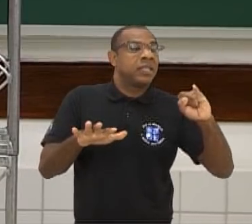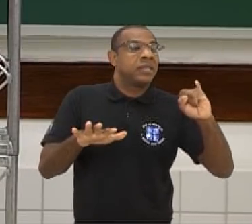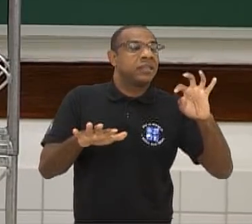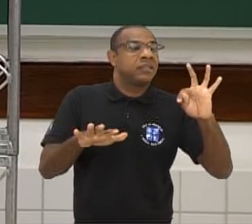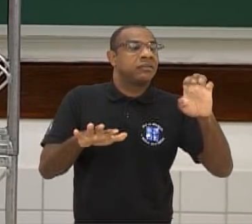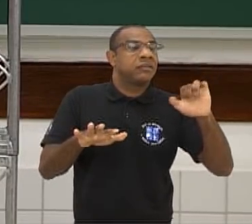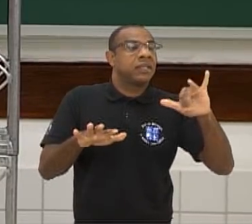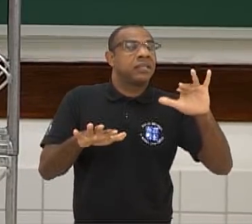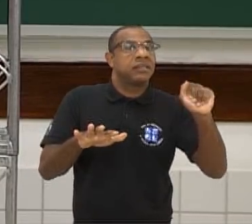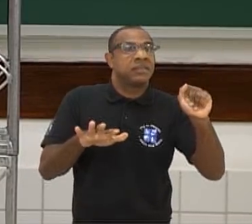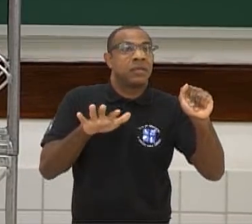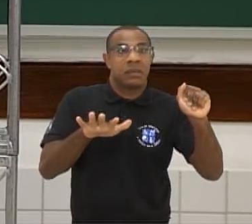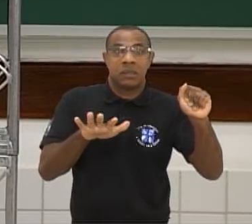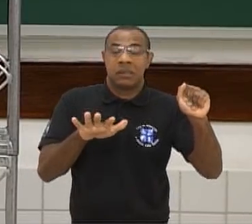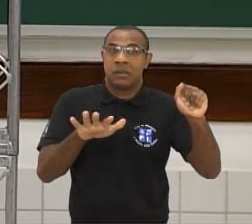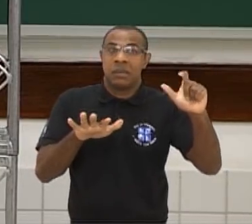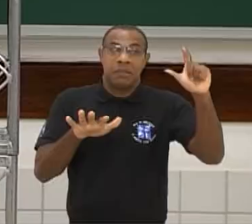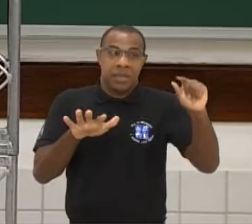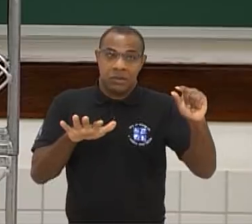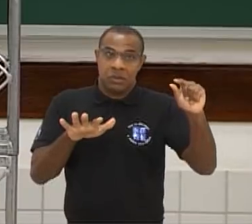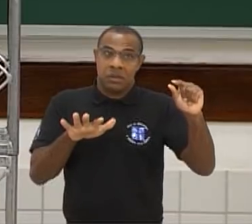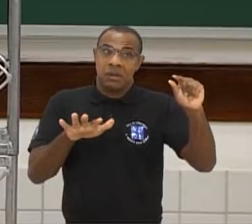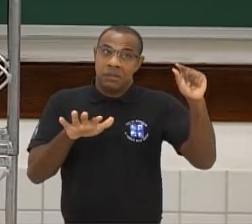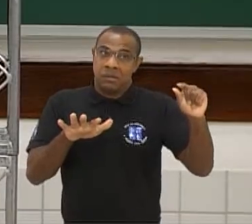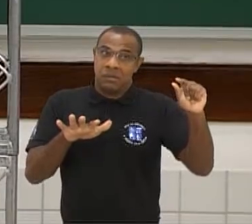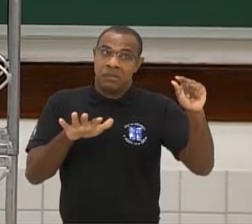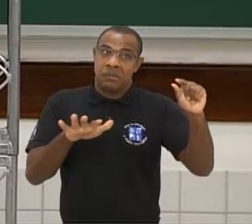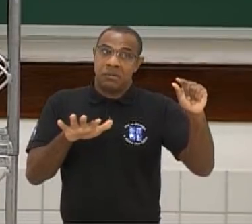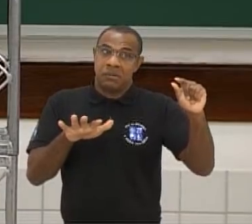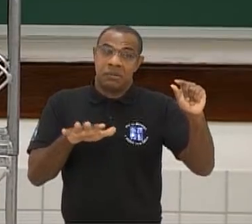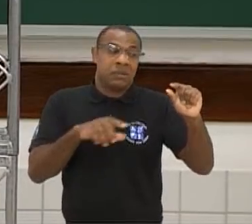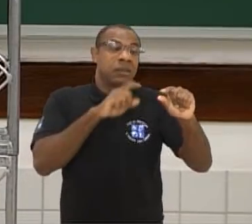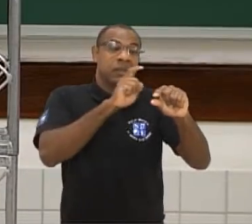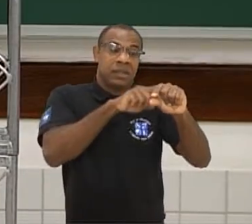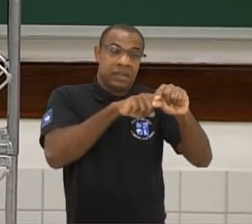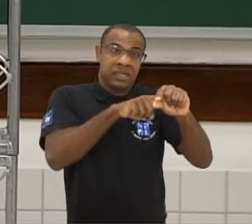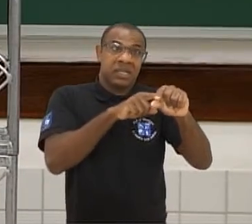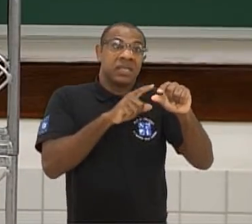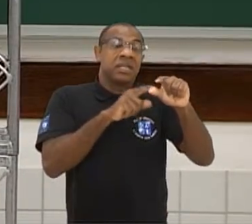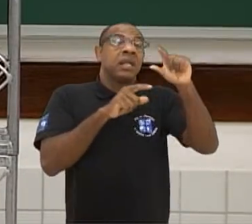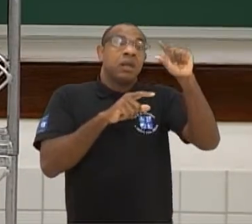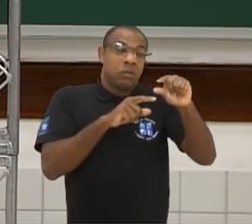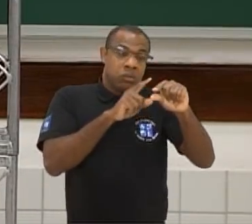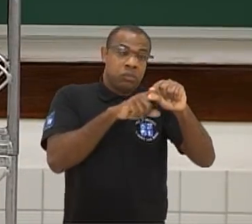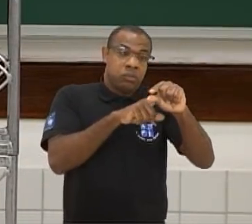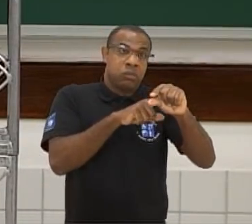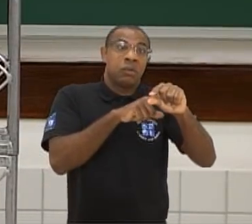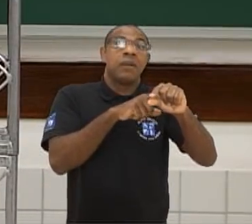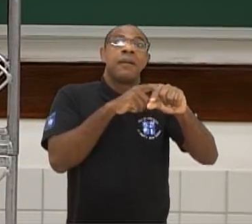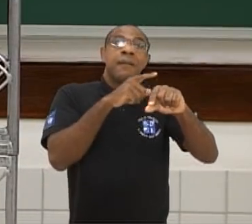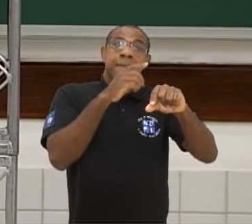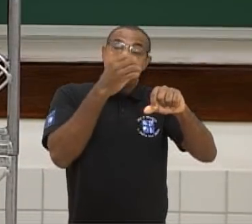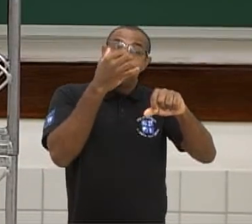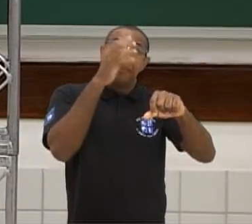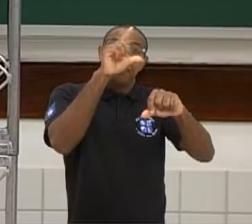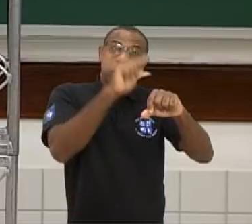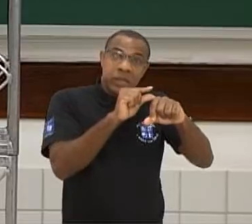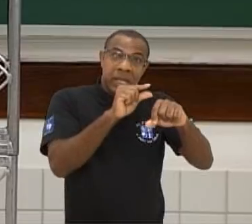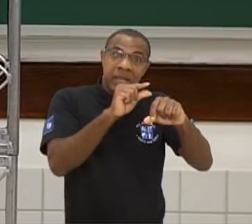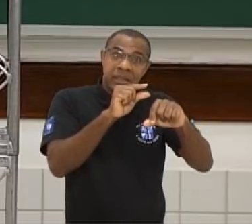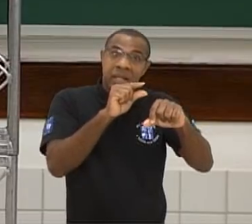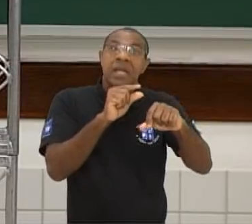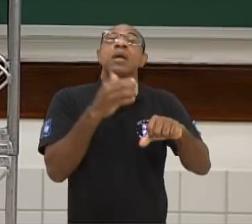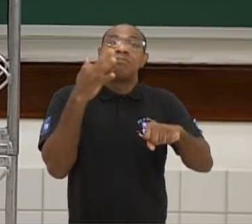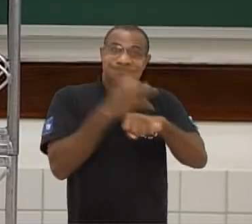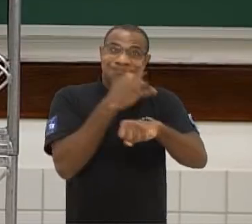fio. Se a resistência é pequena, ele aguenta uma corrente maior. Tá certo?